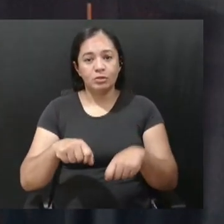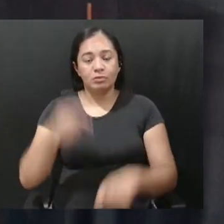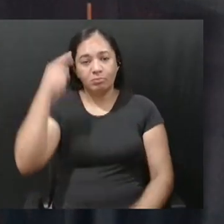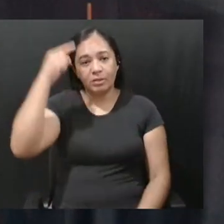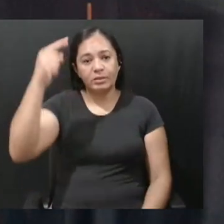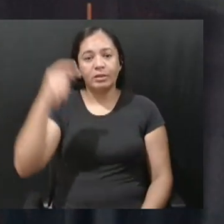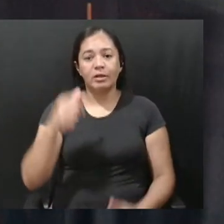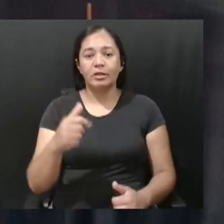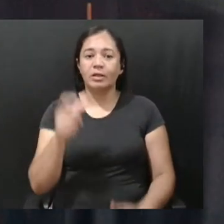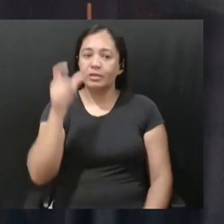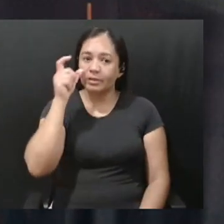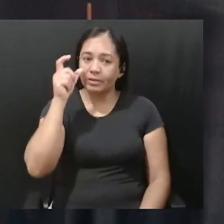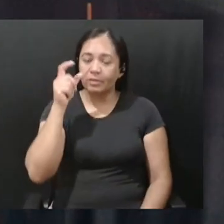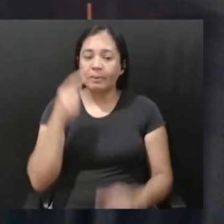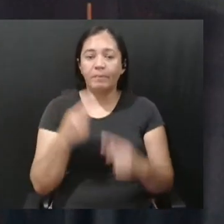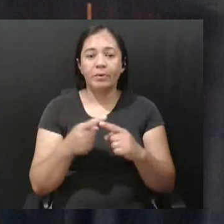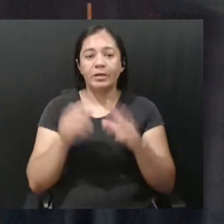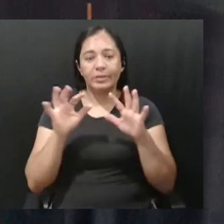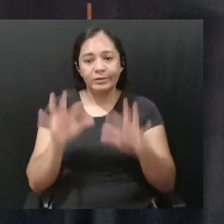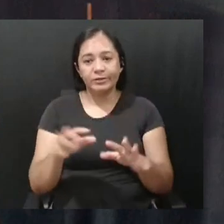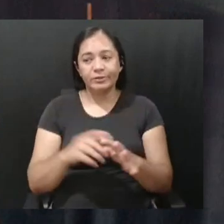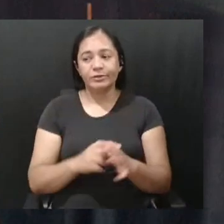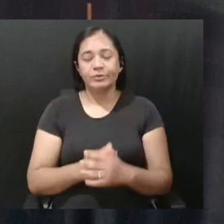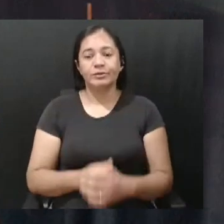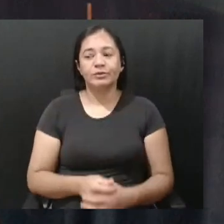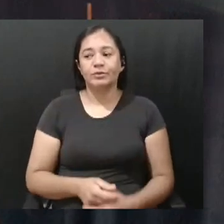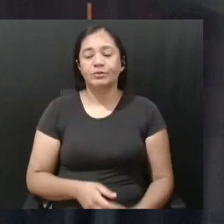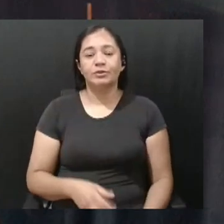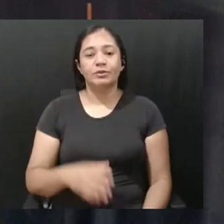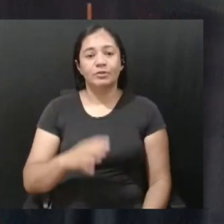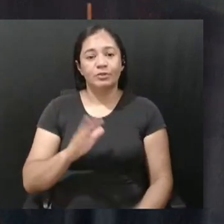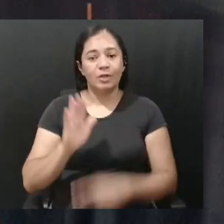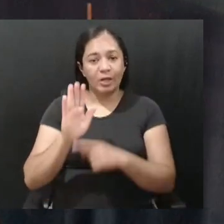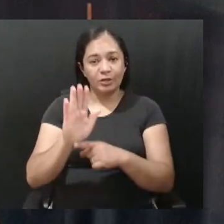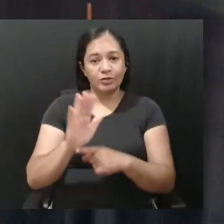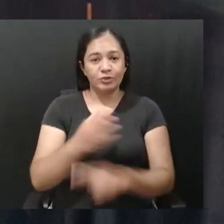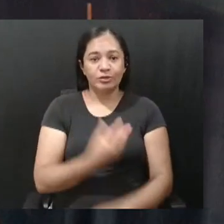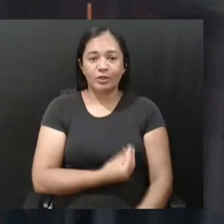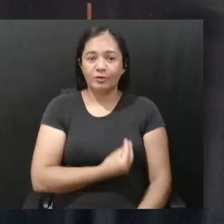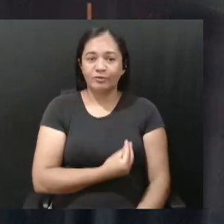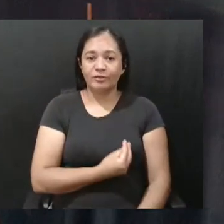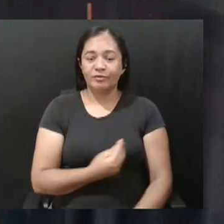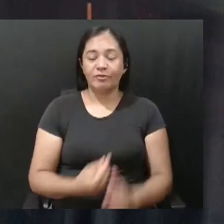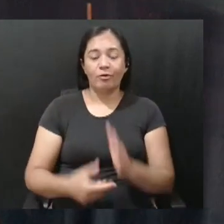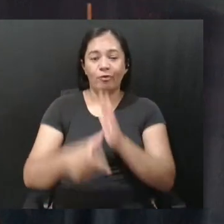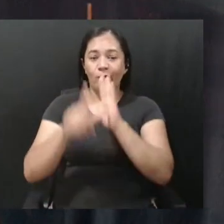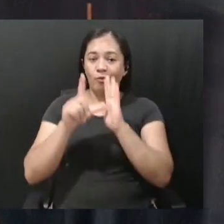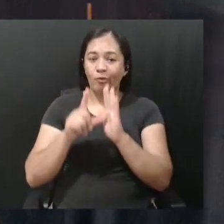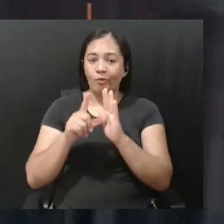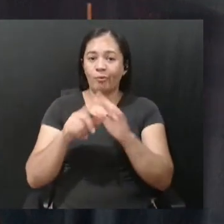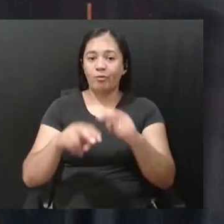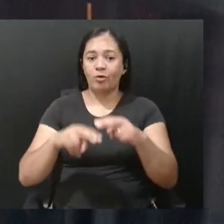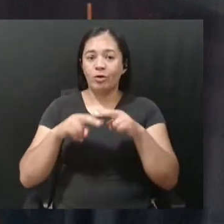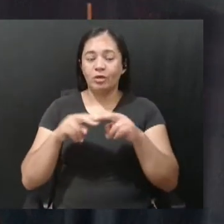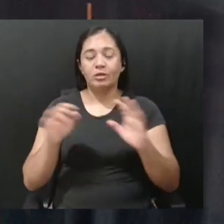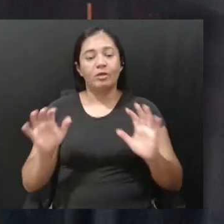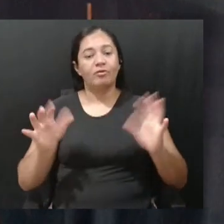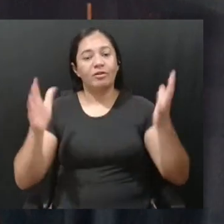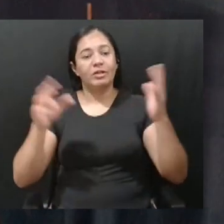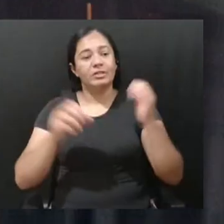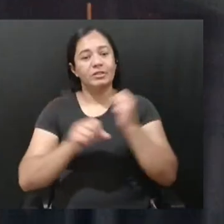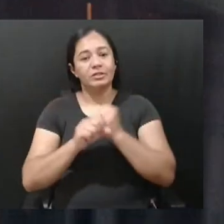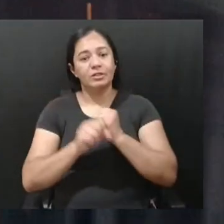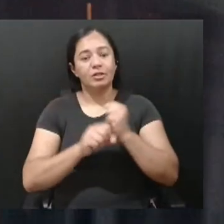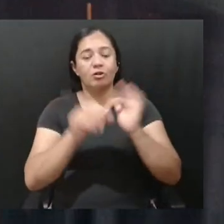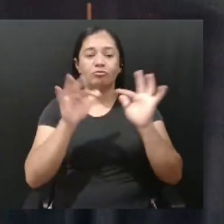porque é isso, né, também ajuda a viver esse momento de antecipação, pelas festas do final de ano, né, pelos encontros